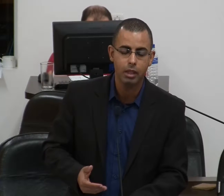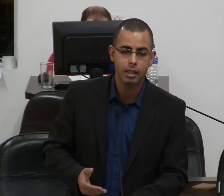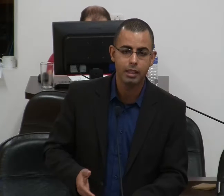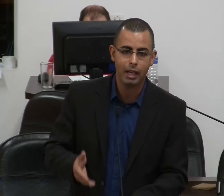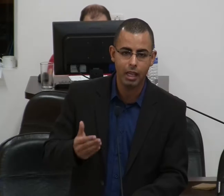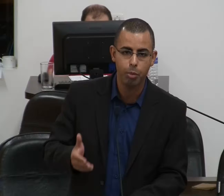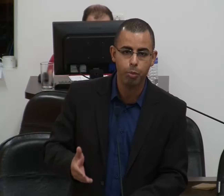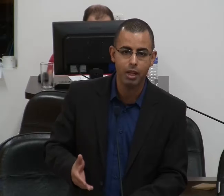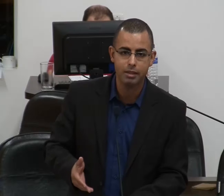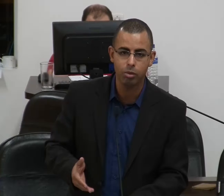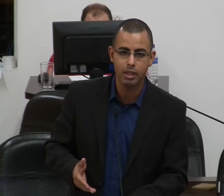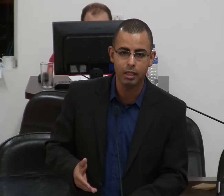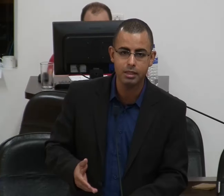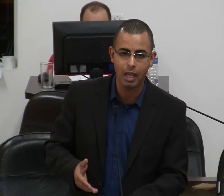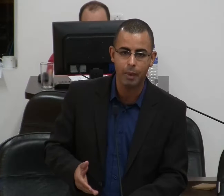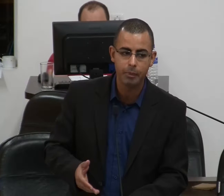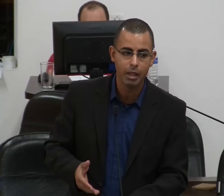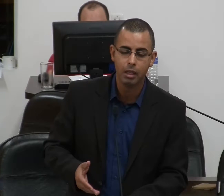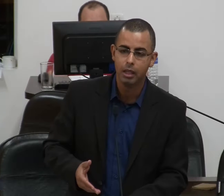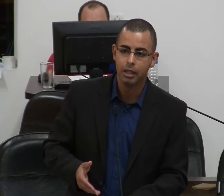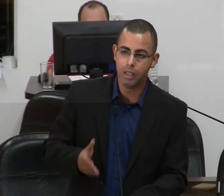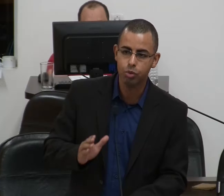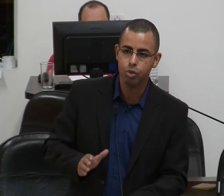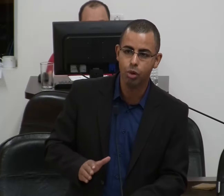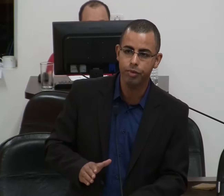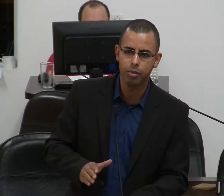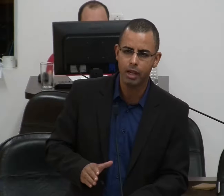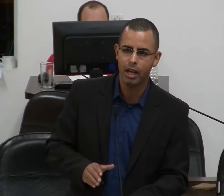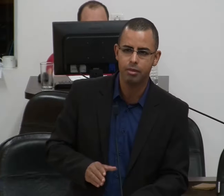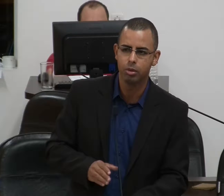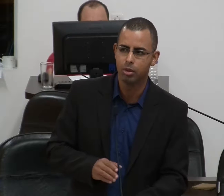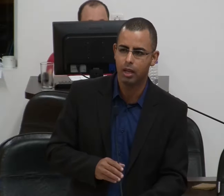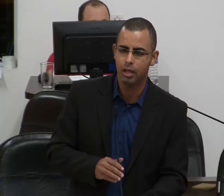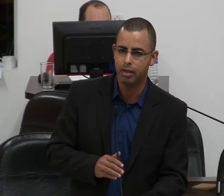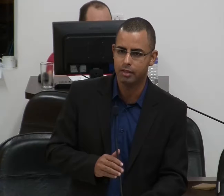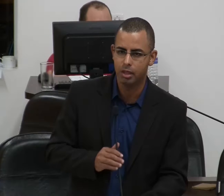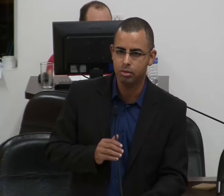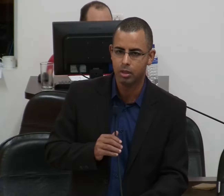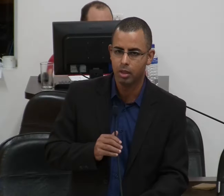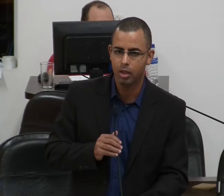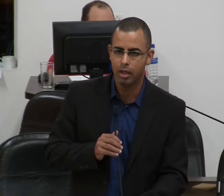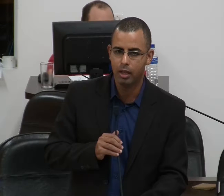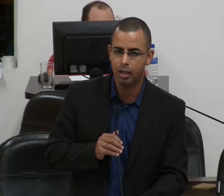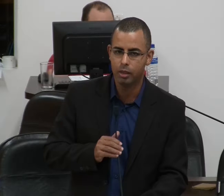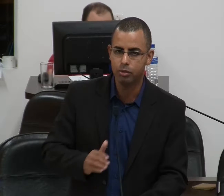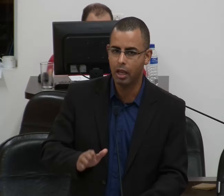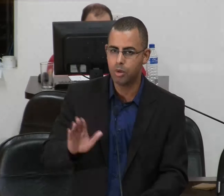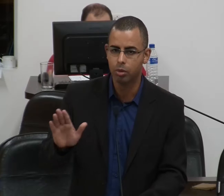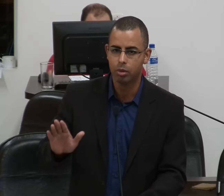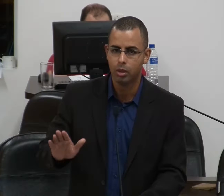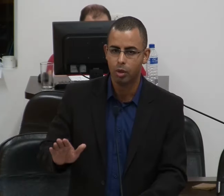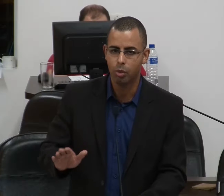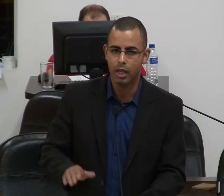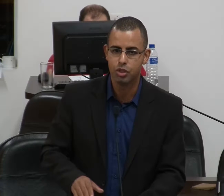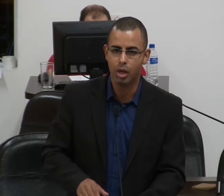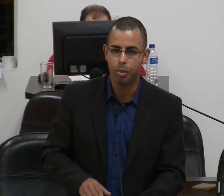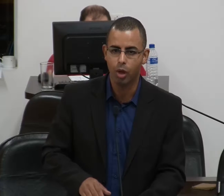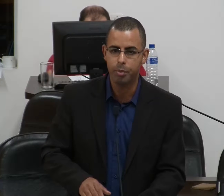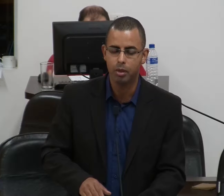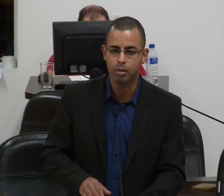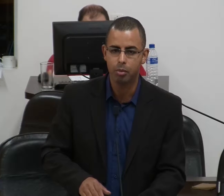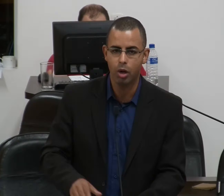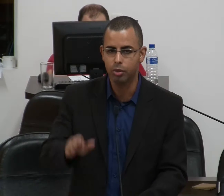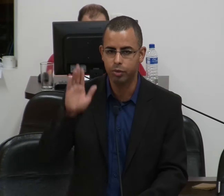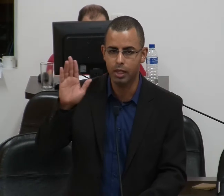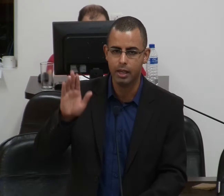situação daquela população que ali está. Não sou favorável à invasão, não tenho moradia